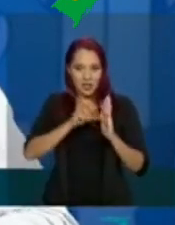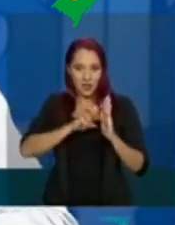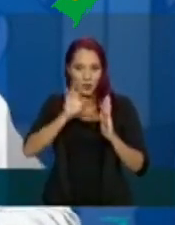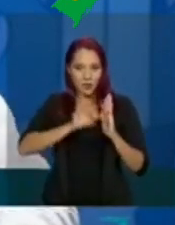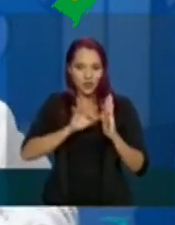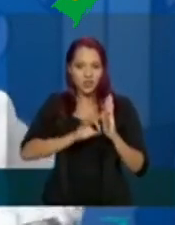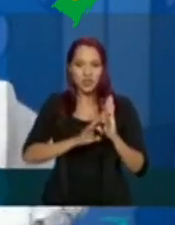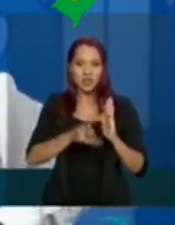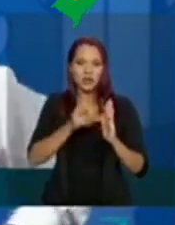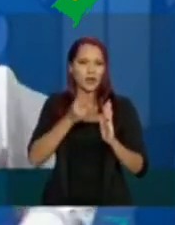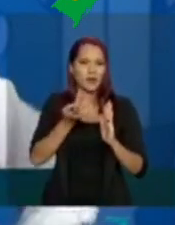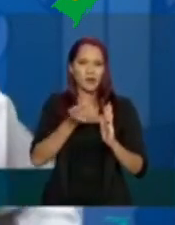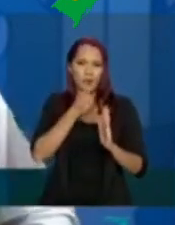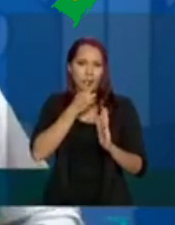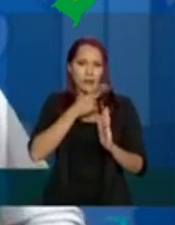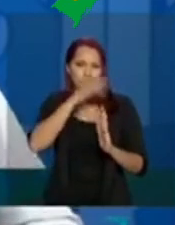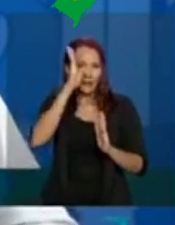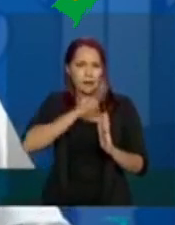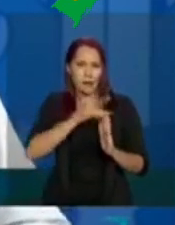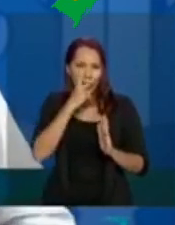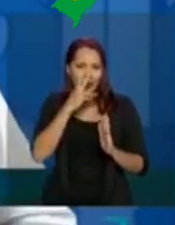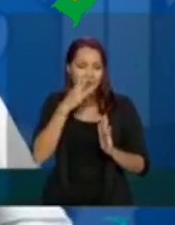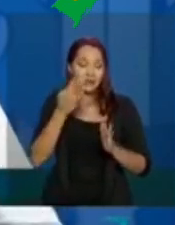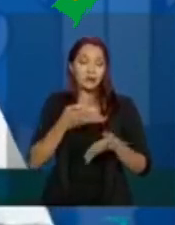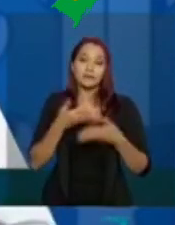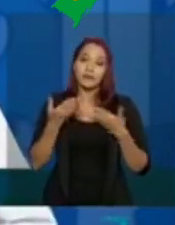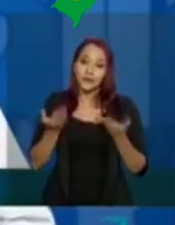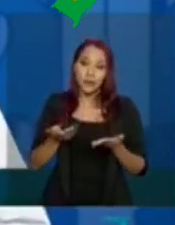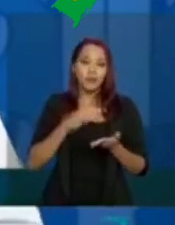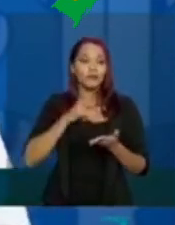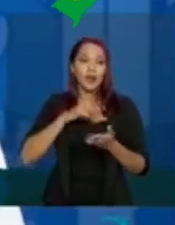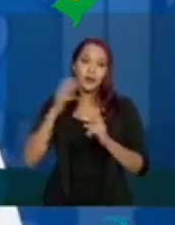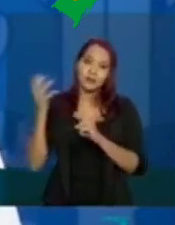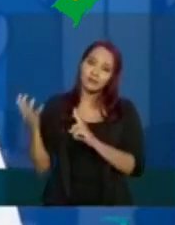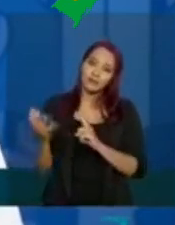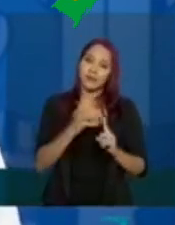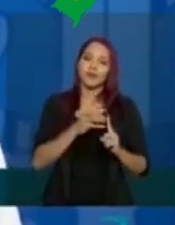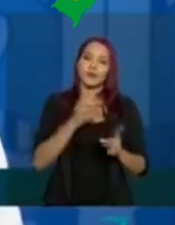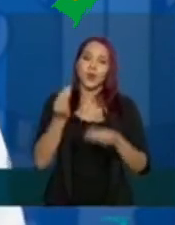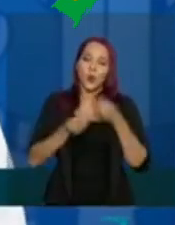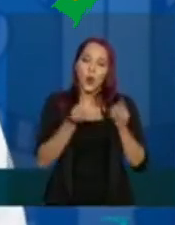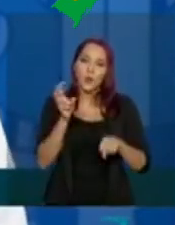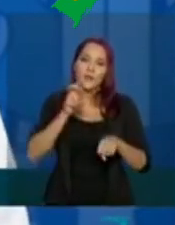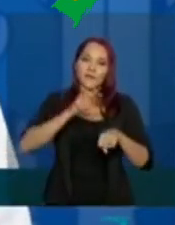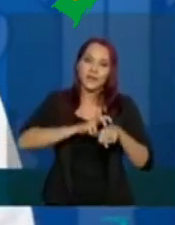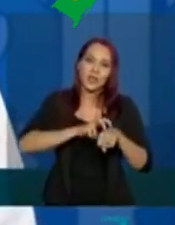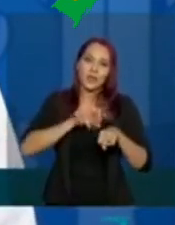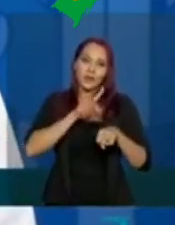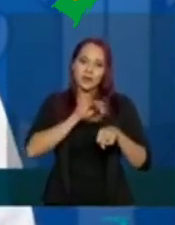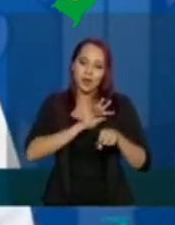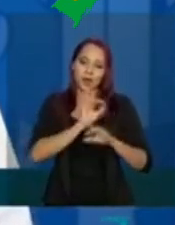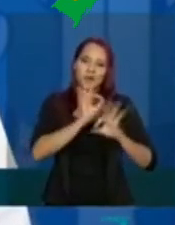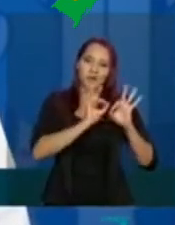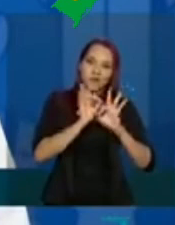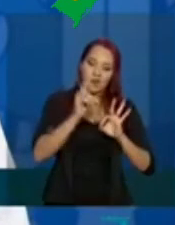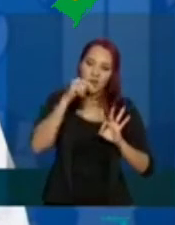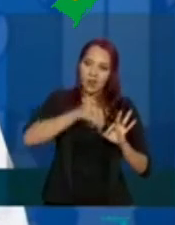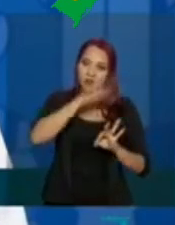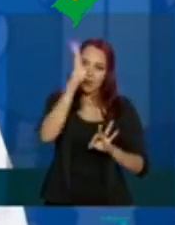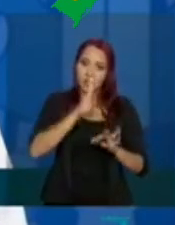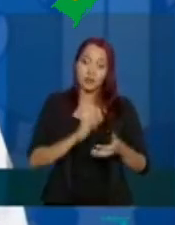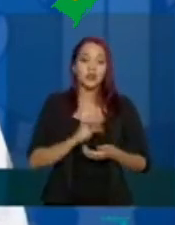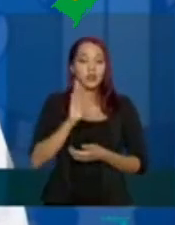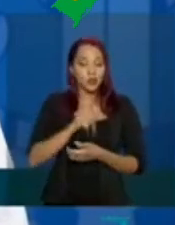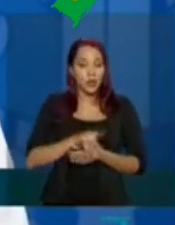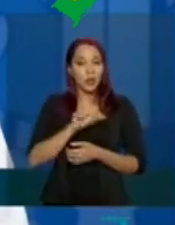vira tabaco free. E isso vai sim ter impacto em como que esse vírus vai se organizar por aqui. É o SUS